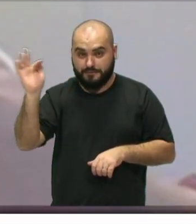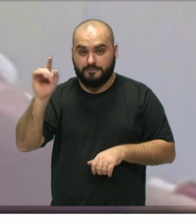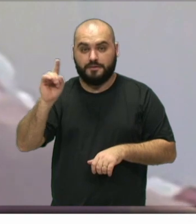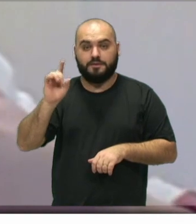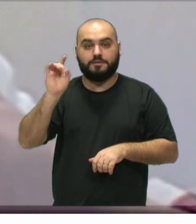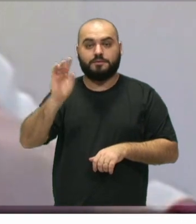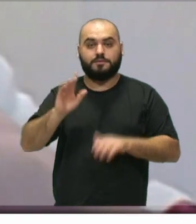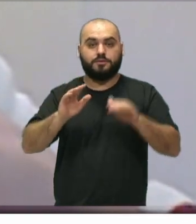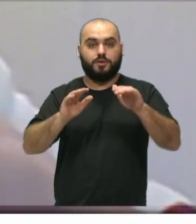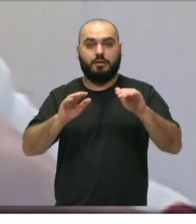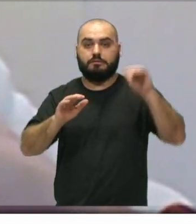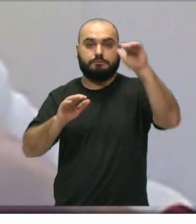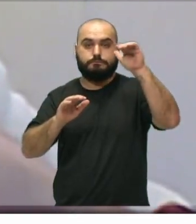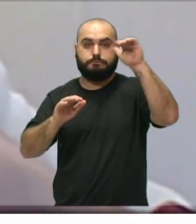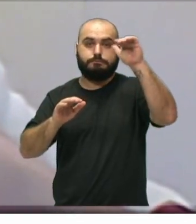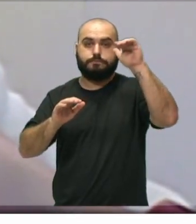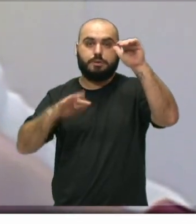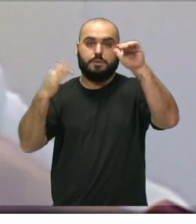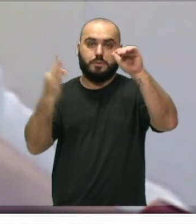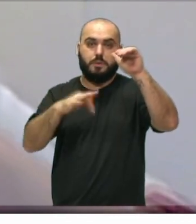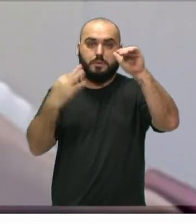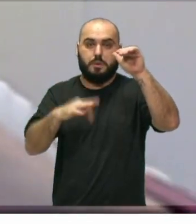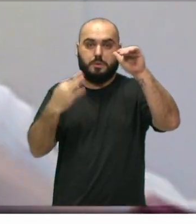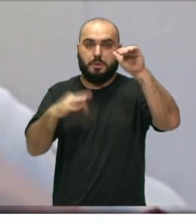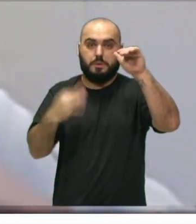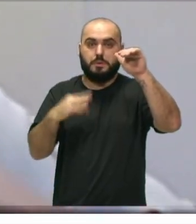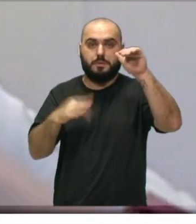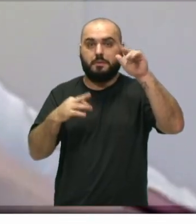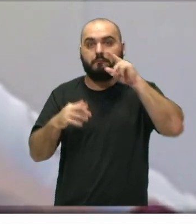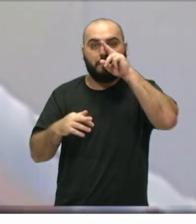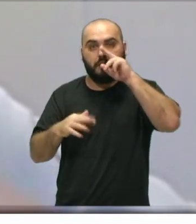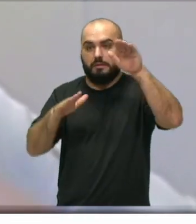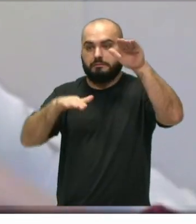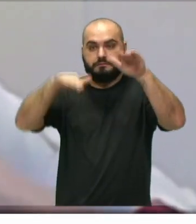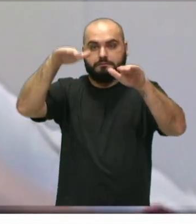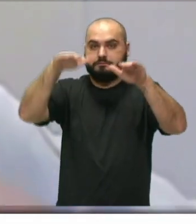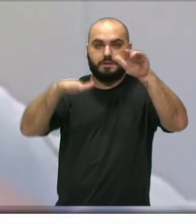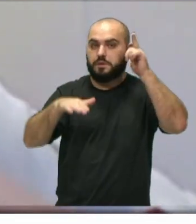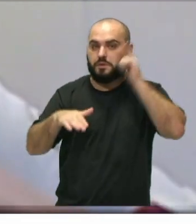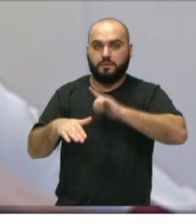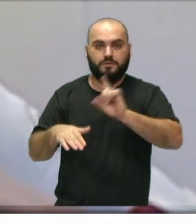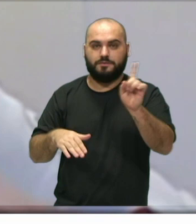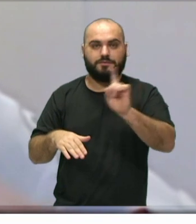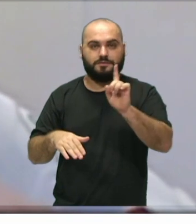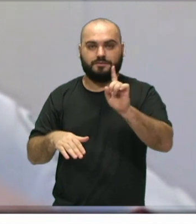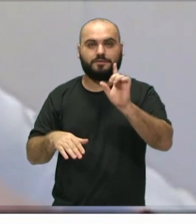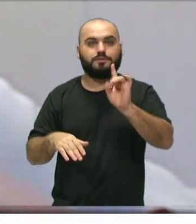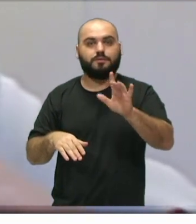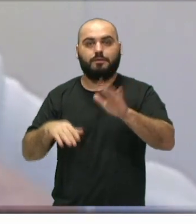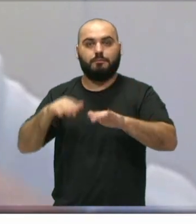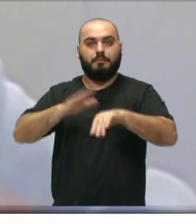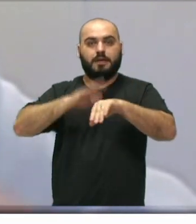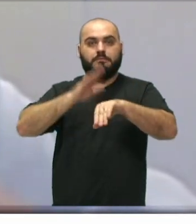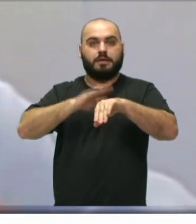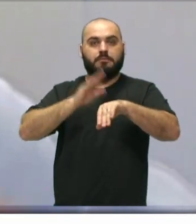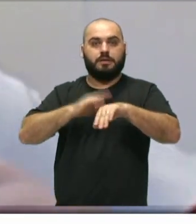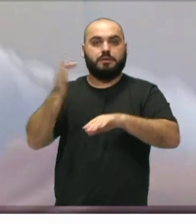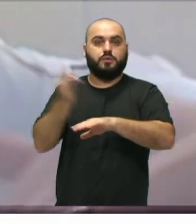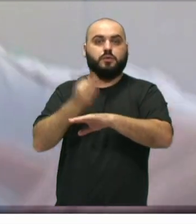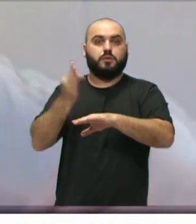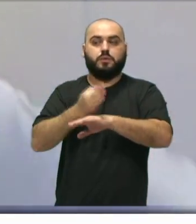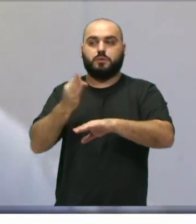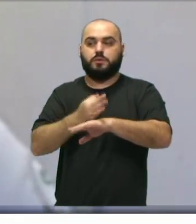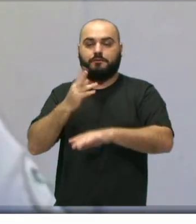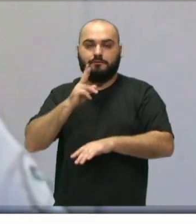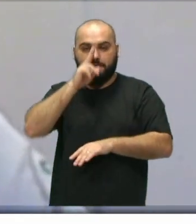trabalham só para excitação da dor. E só sabem processar a dor para aumentar a dor ou para manter a dor.